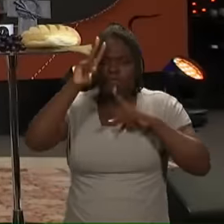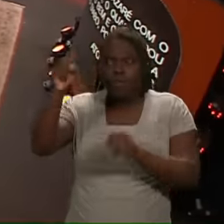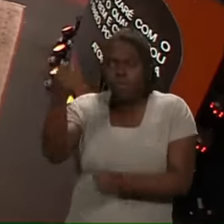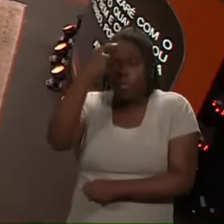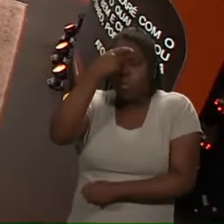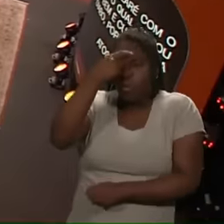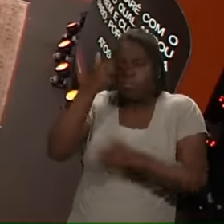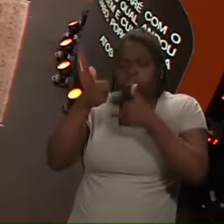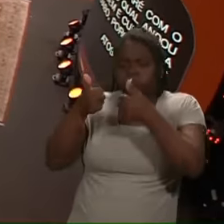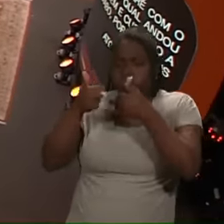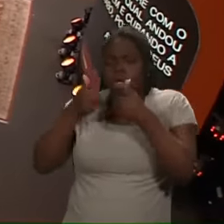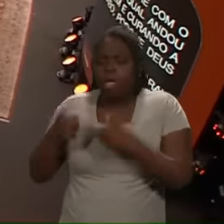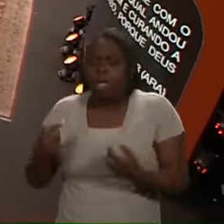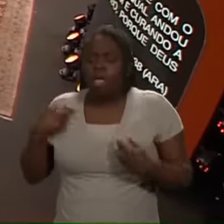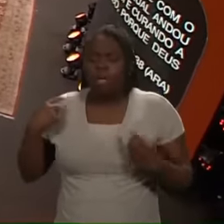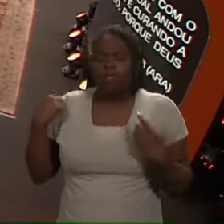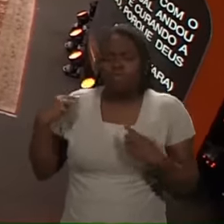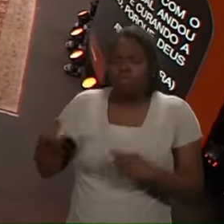pensamento positivo.